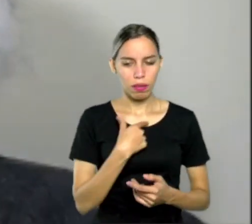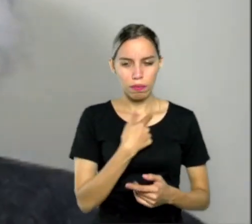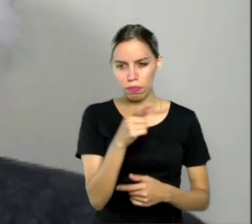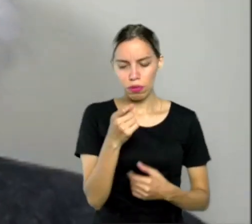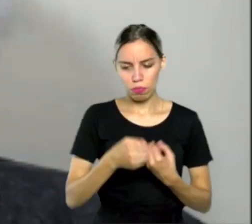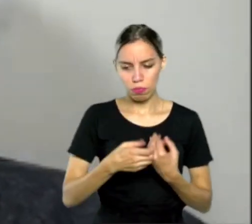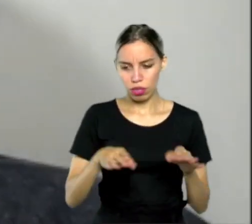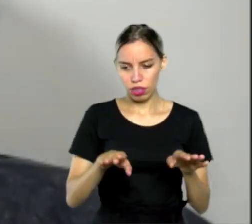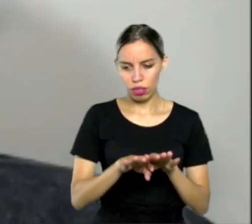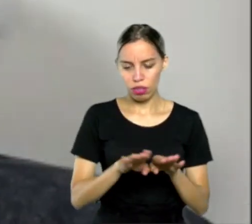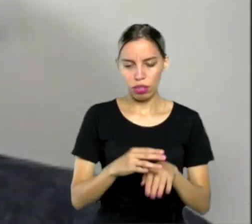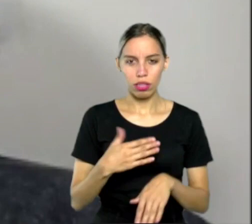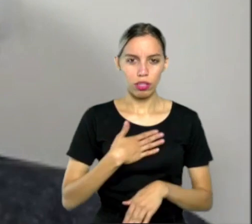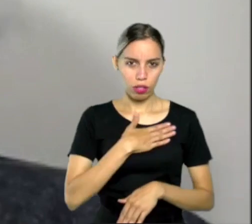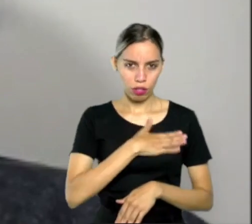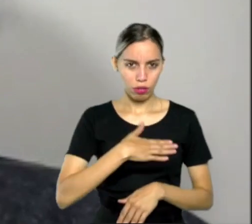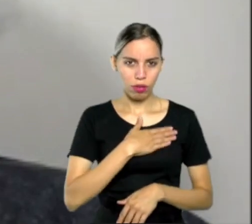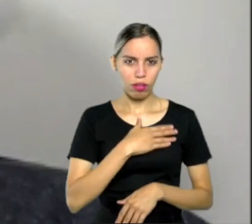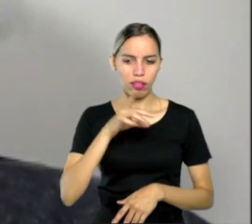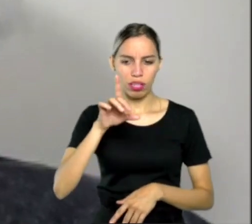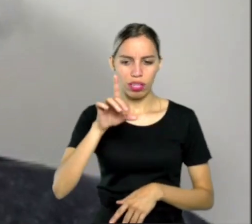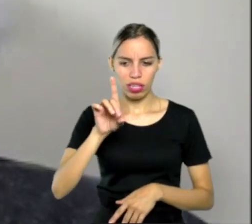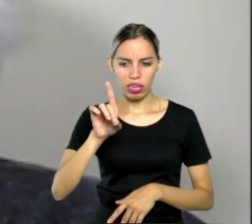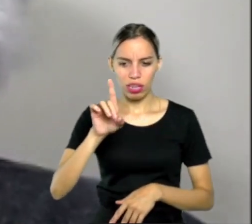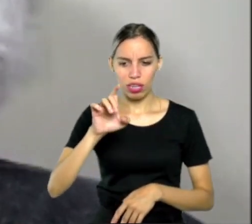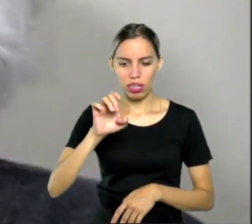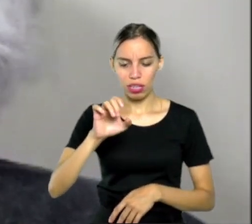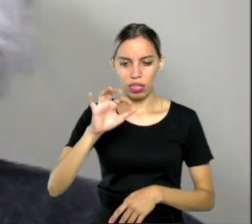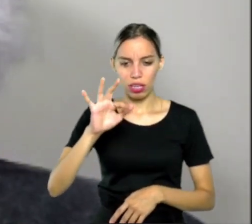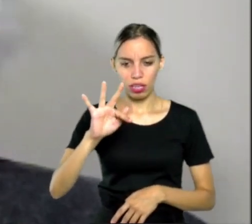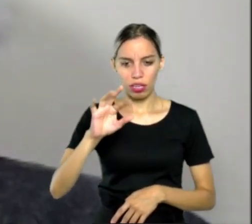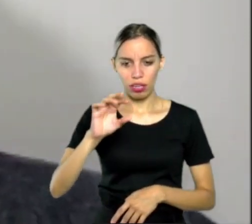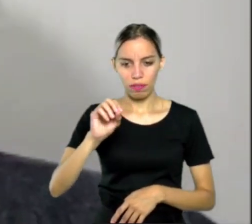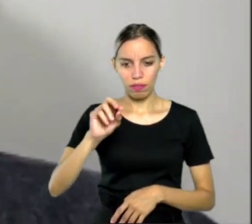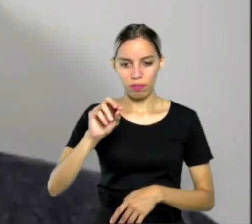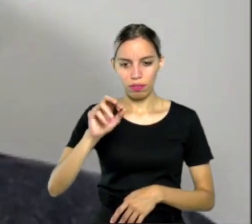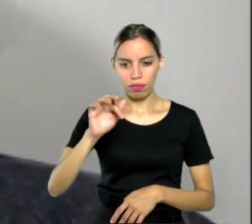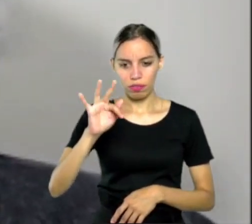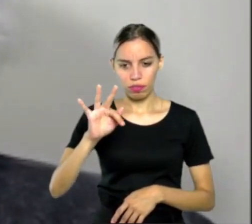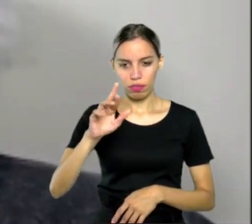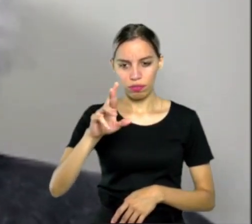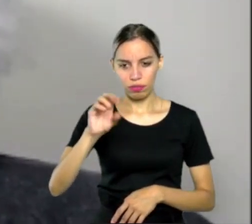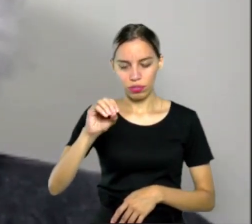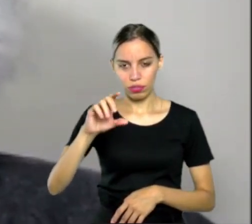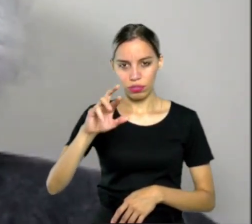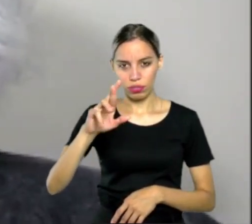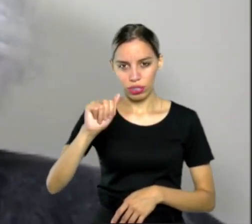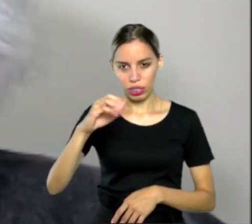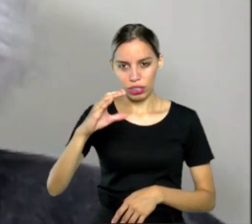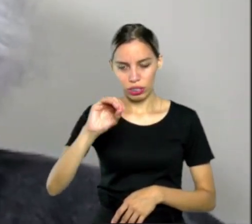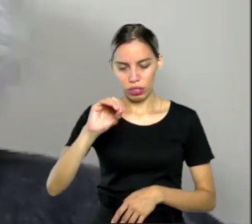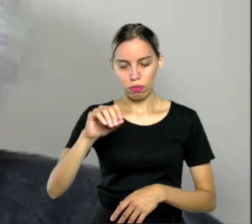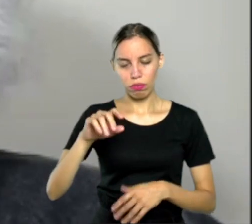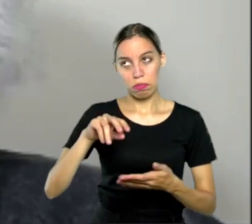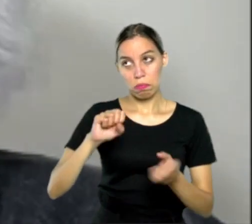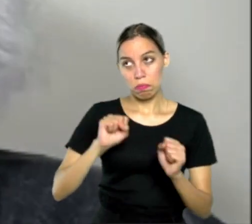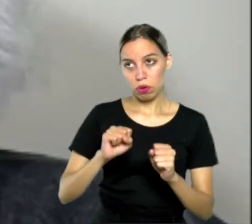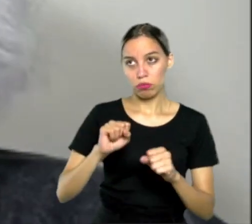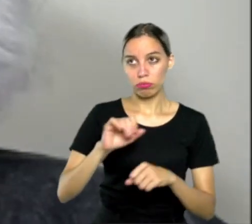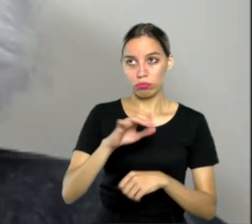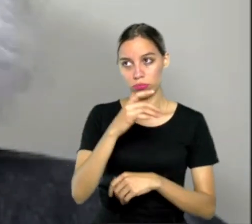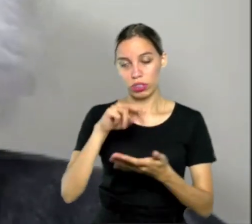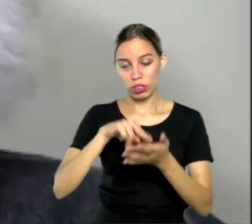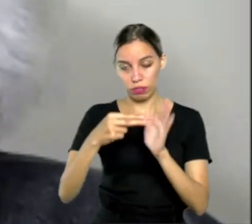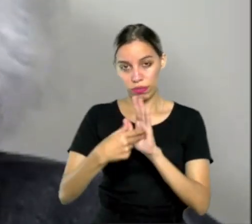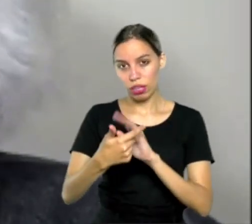que deflorar é uma coisa, mas pode também ser defloração, né? Defloração.